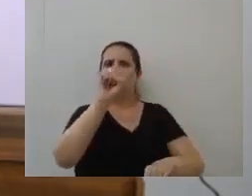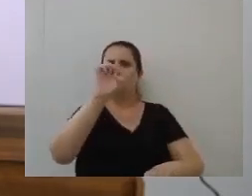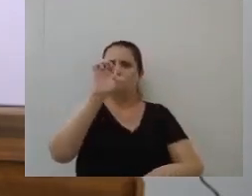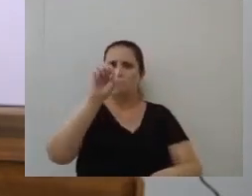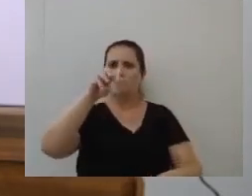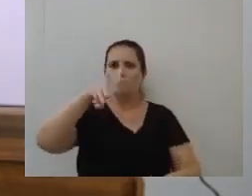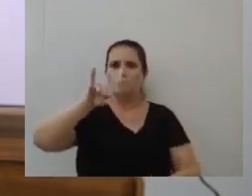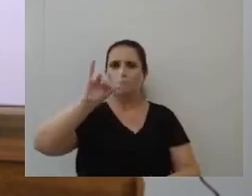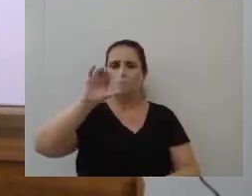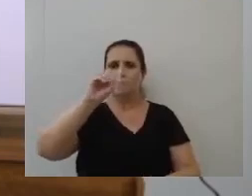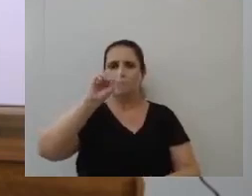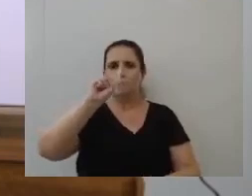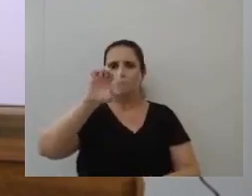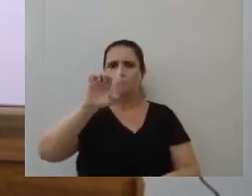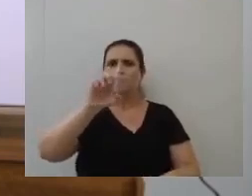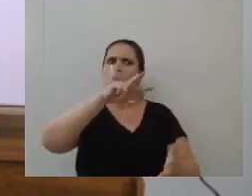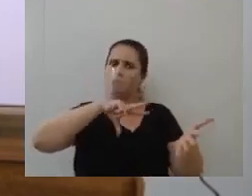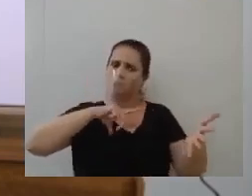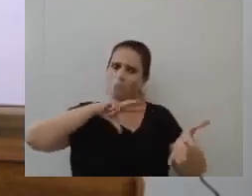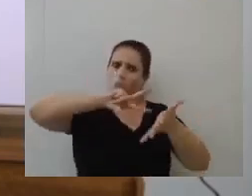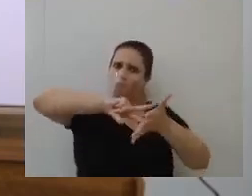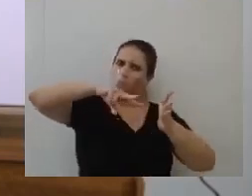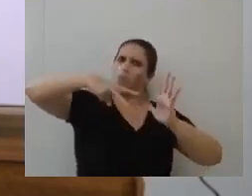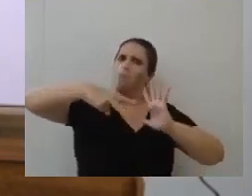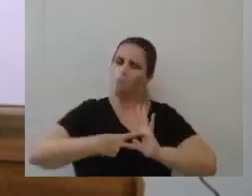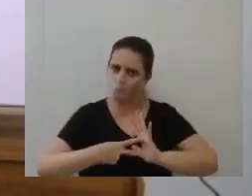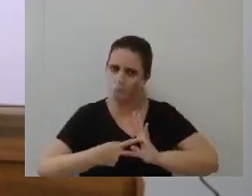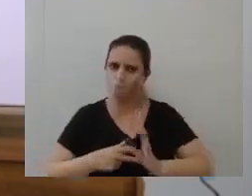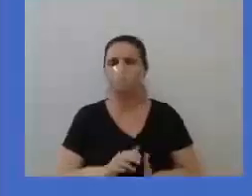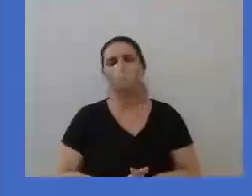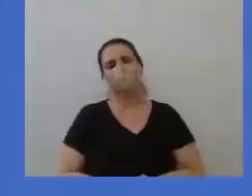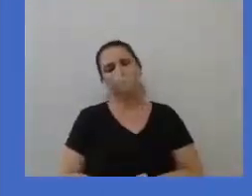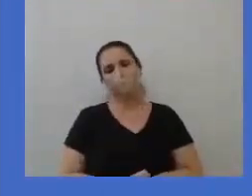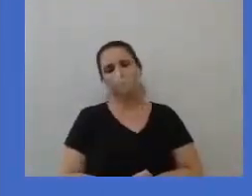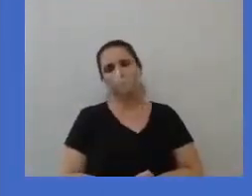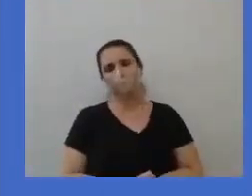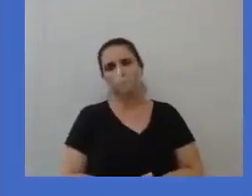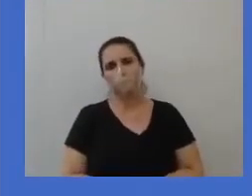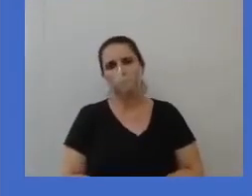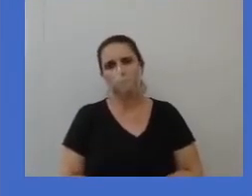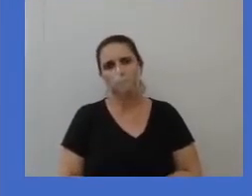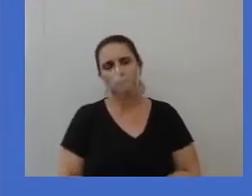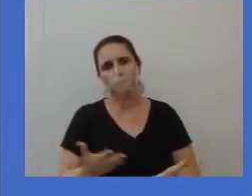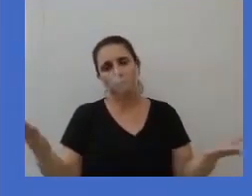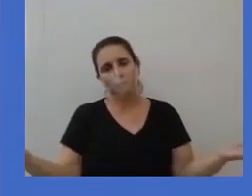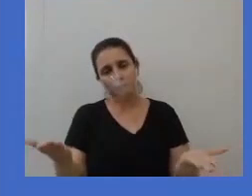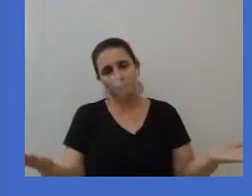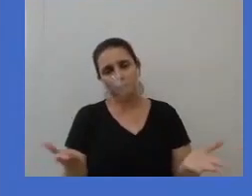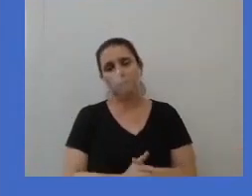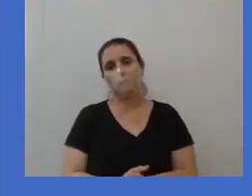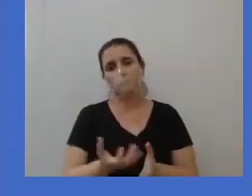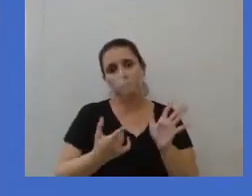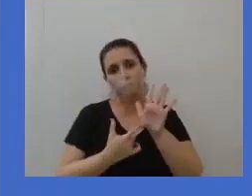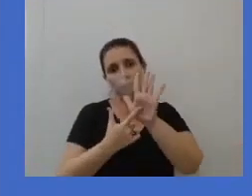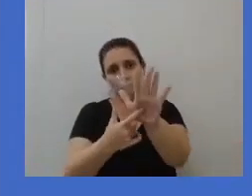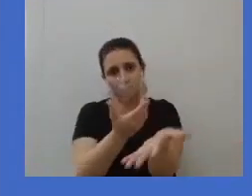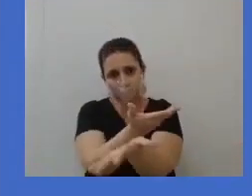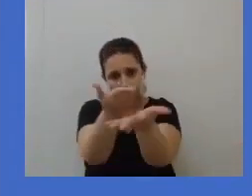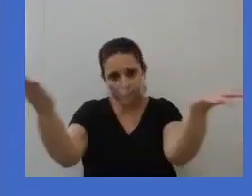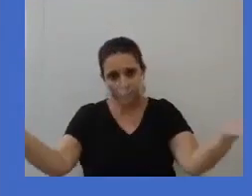um processo que gerou um significado, beleza? Bem, e aí eu queria mostrar para